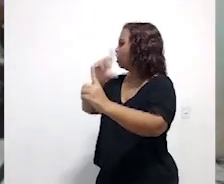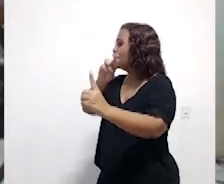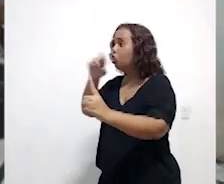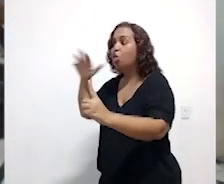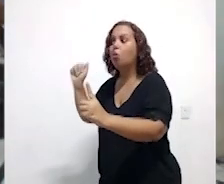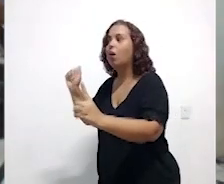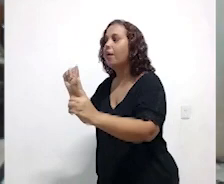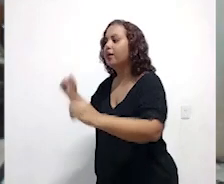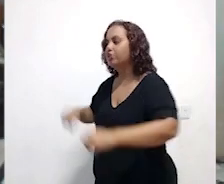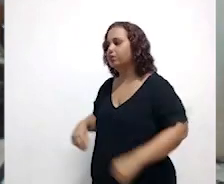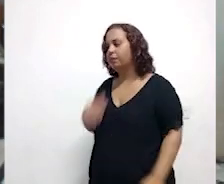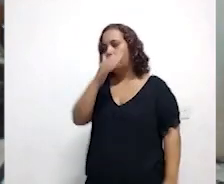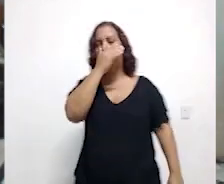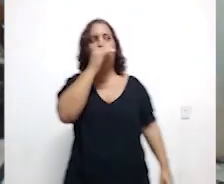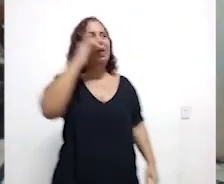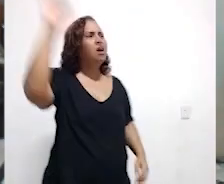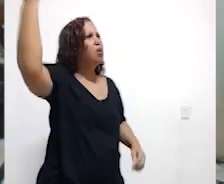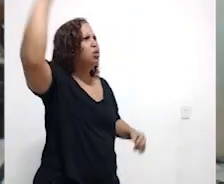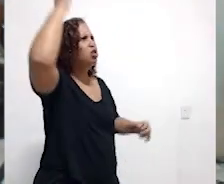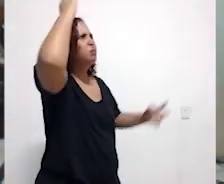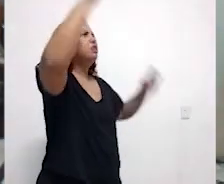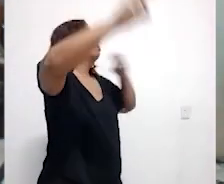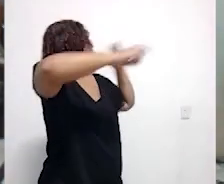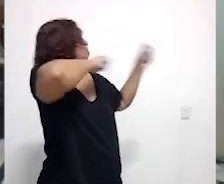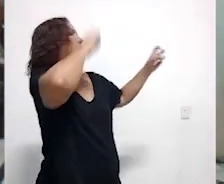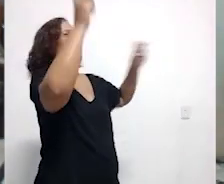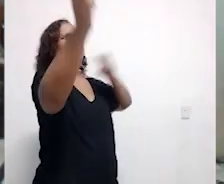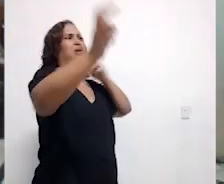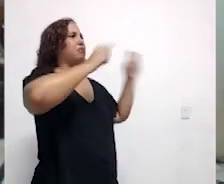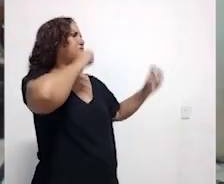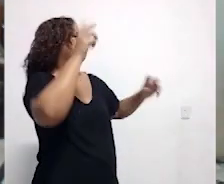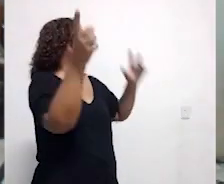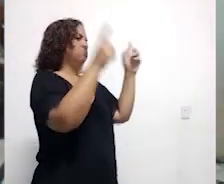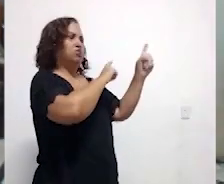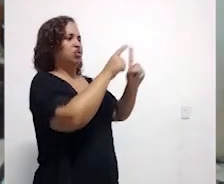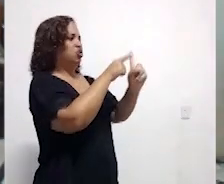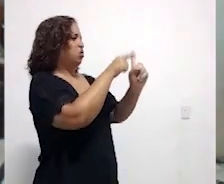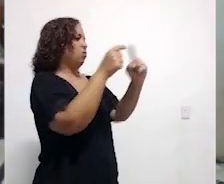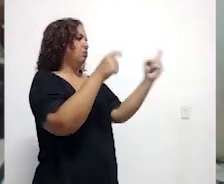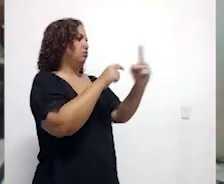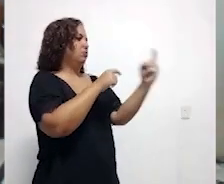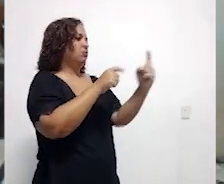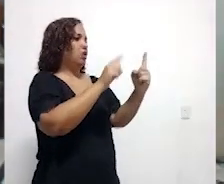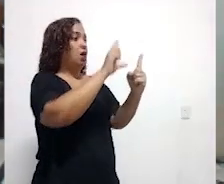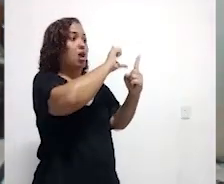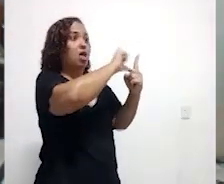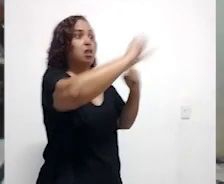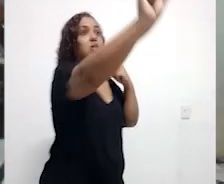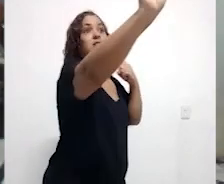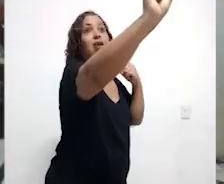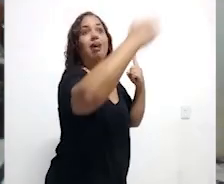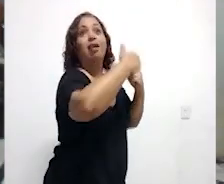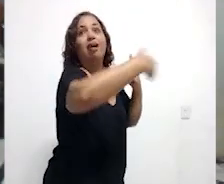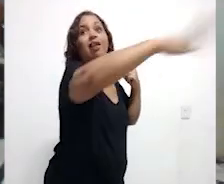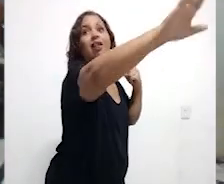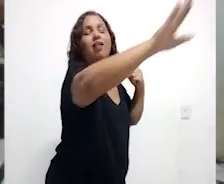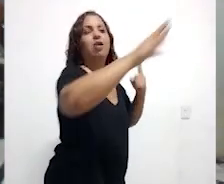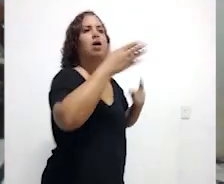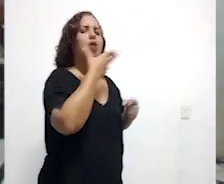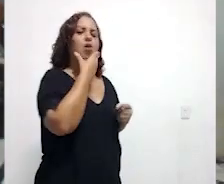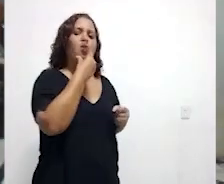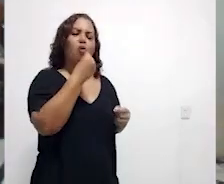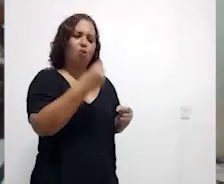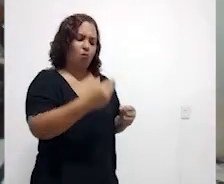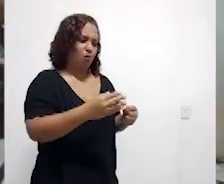gritou, agitou-o violentamente e saiu. O menino ficou como morto, ao ponto